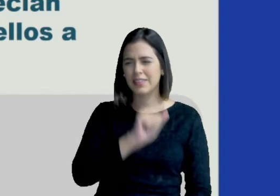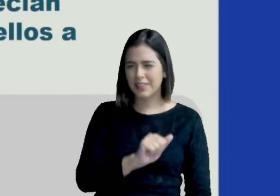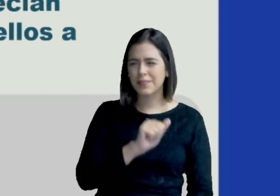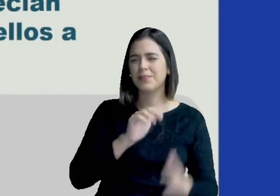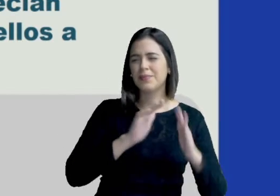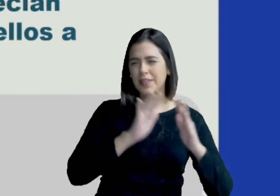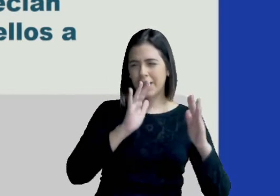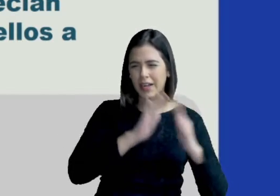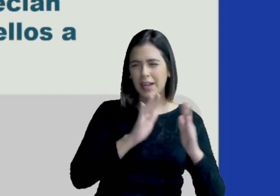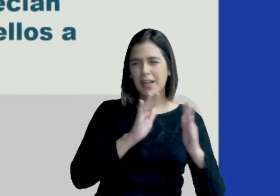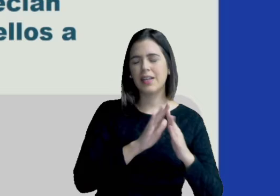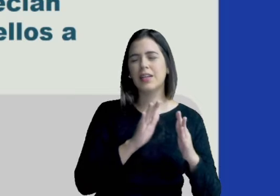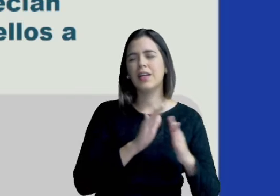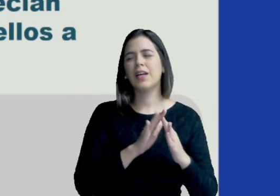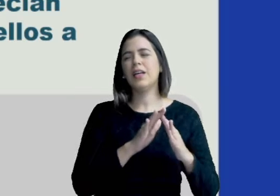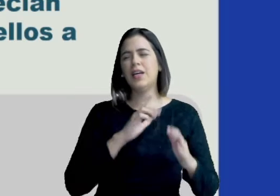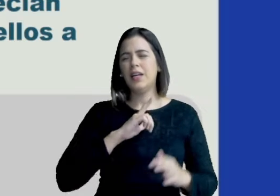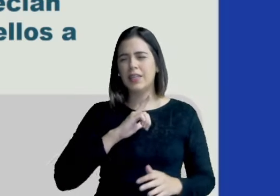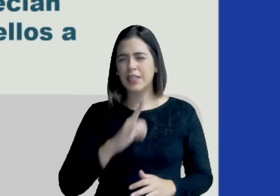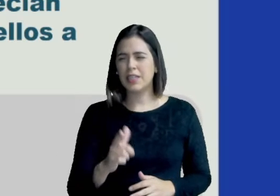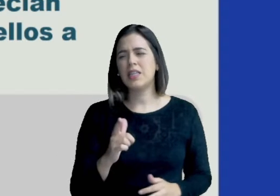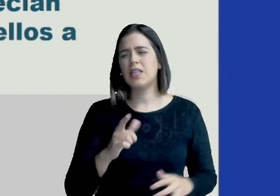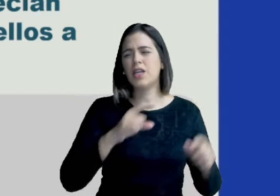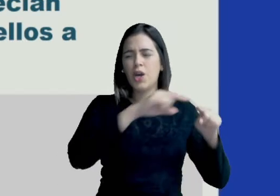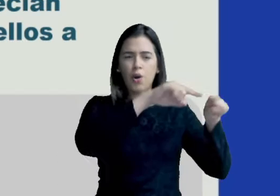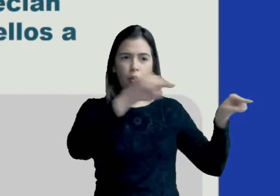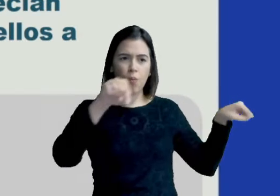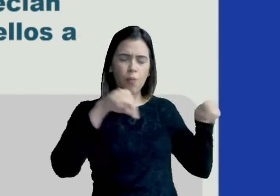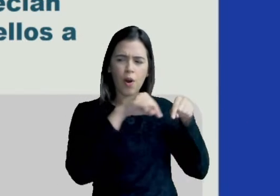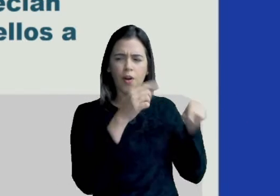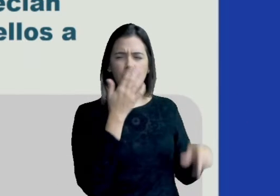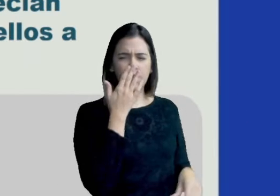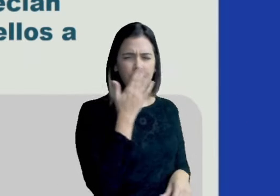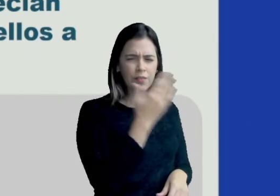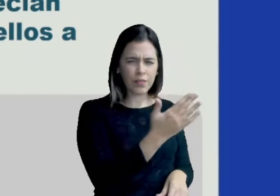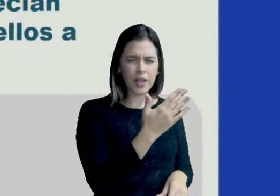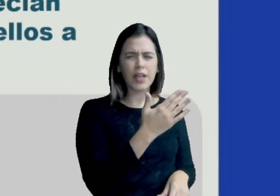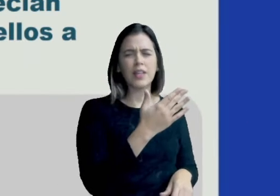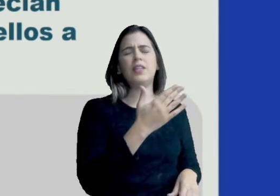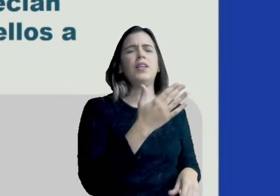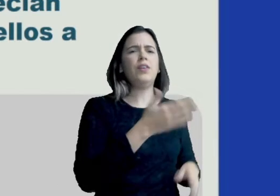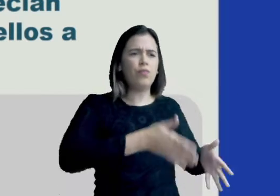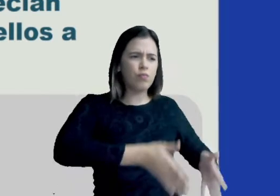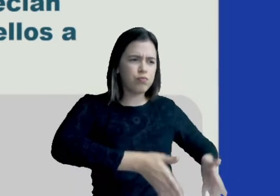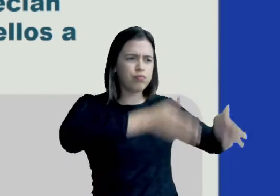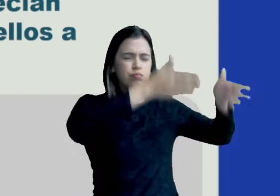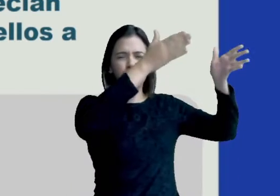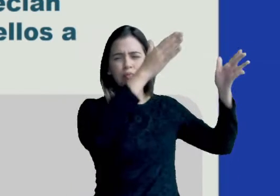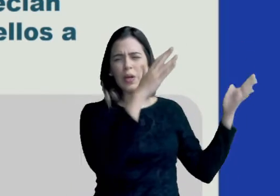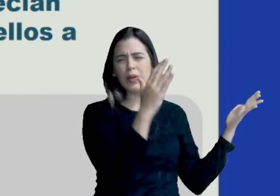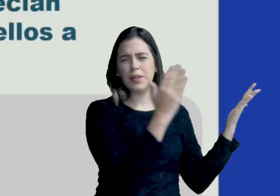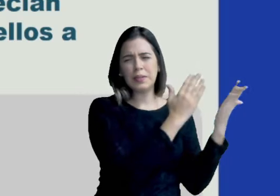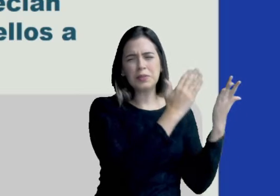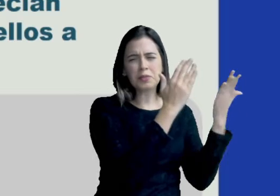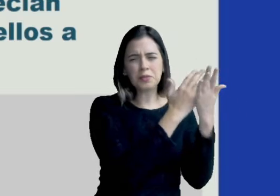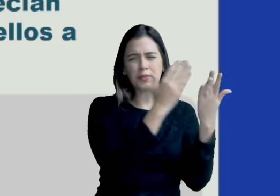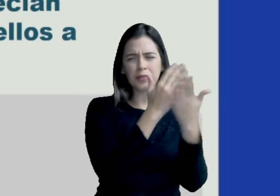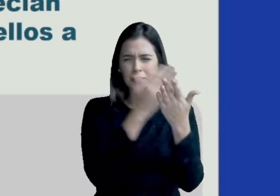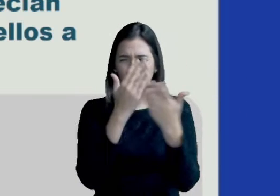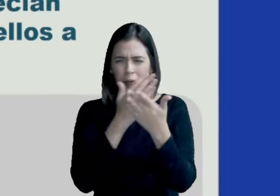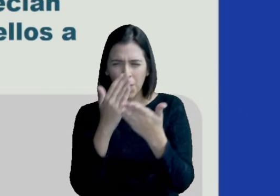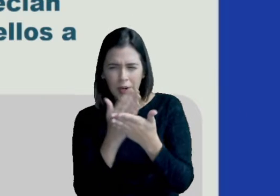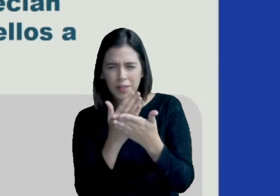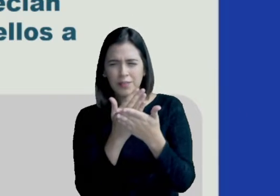la casa de Cortázar. El mueble que tengo frente a mí fue su biblioteca. Allí se cobijaron sus